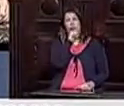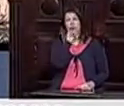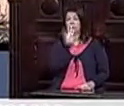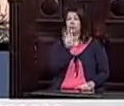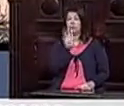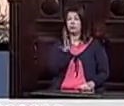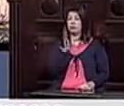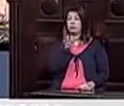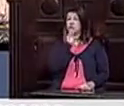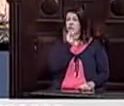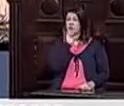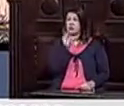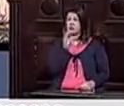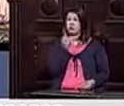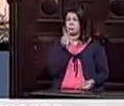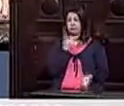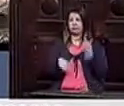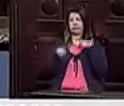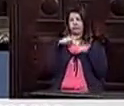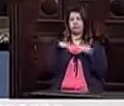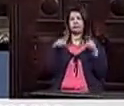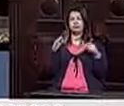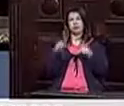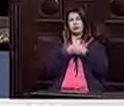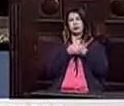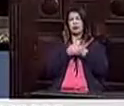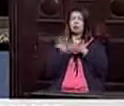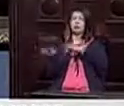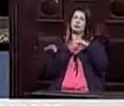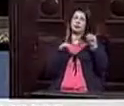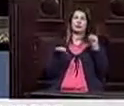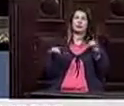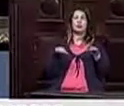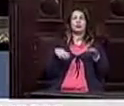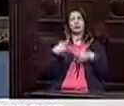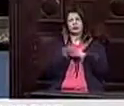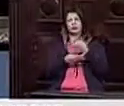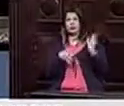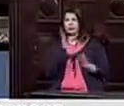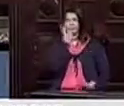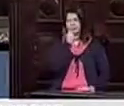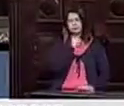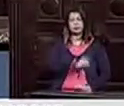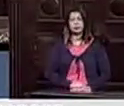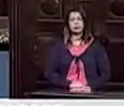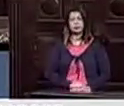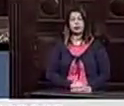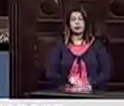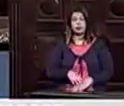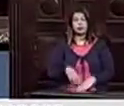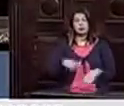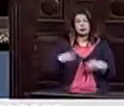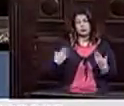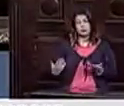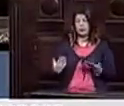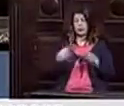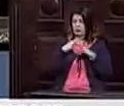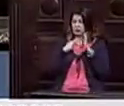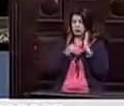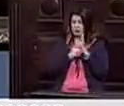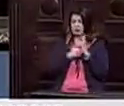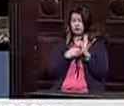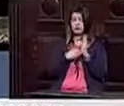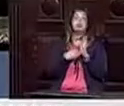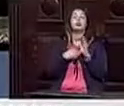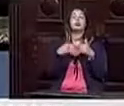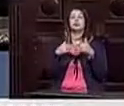quando tem os ruins, os bons não passam e tem que ser construído, tem toda aquela batalha para fazer isso e aquilo. A emenda